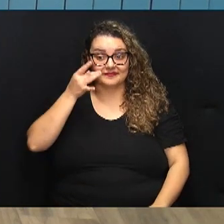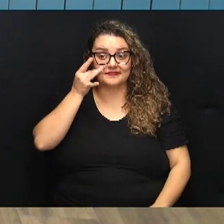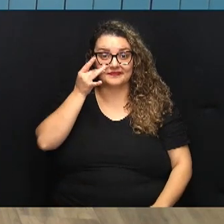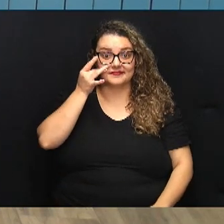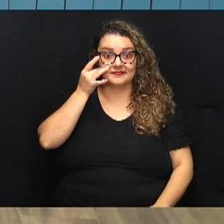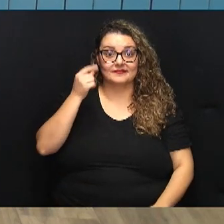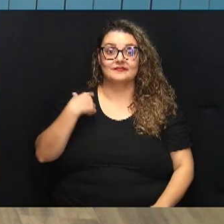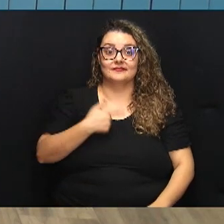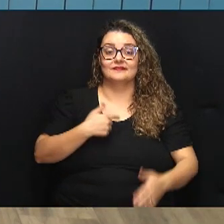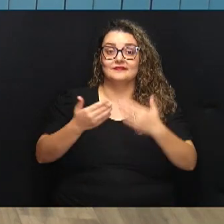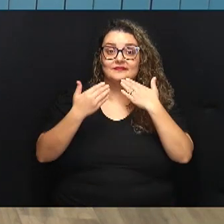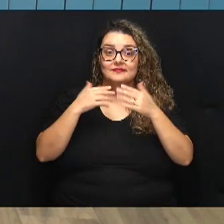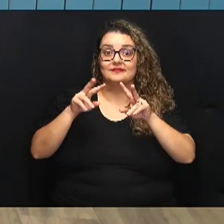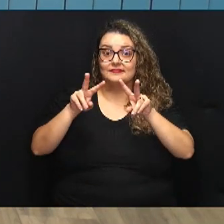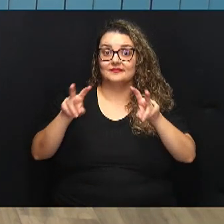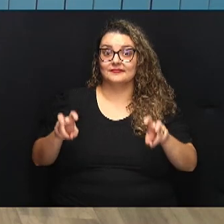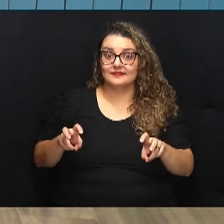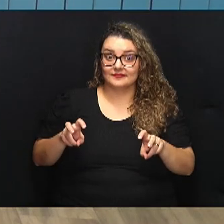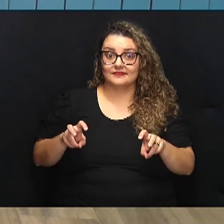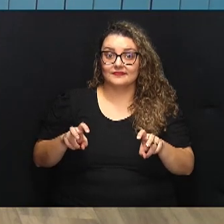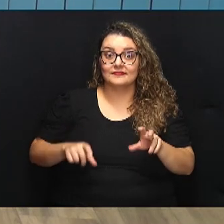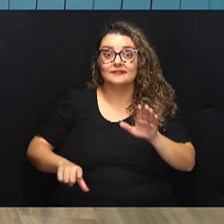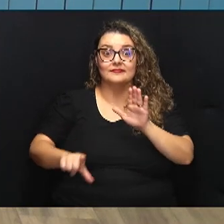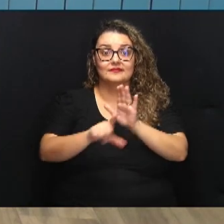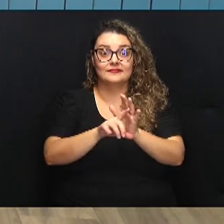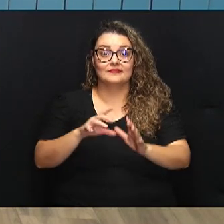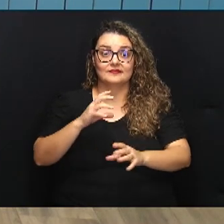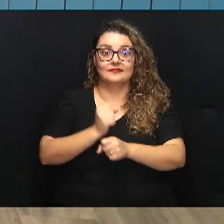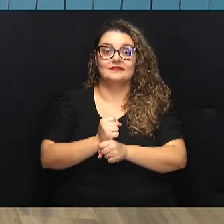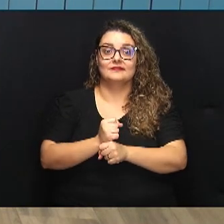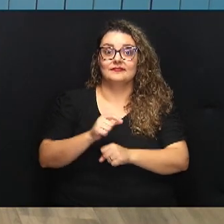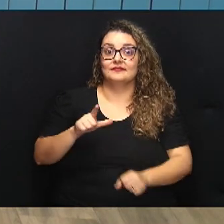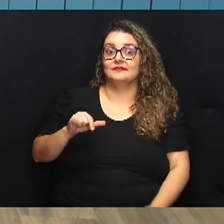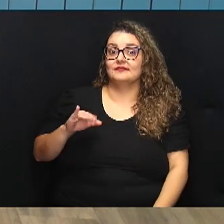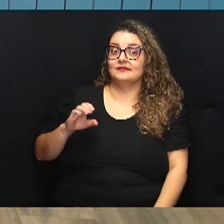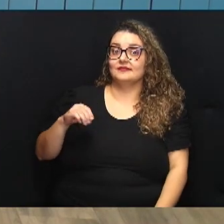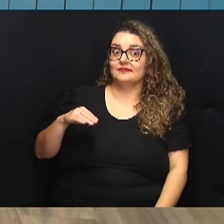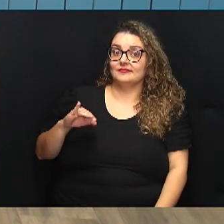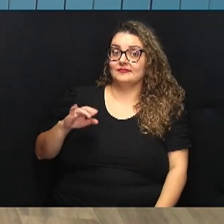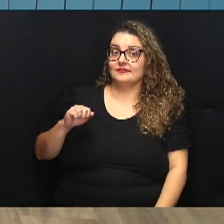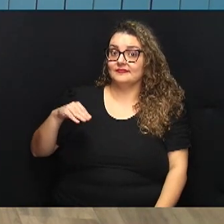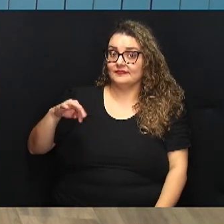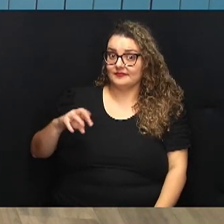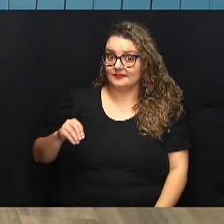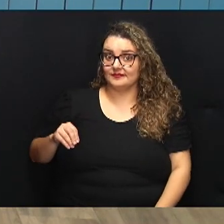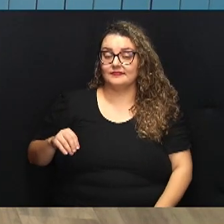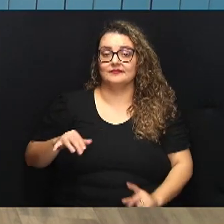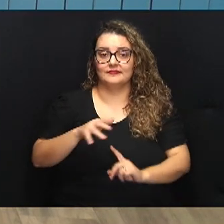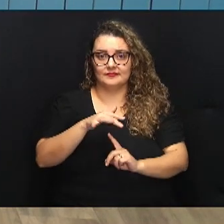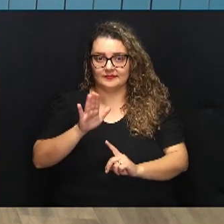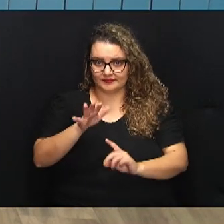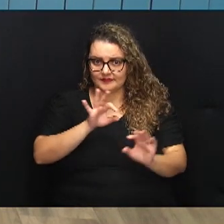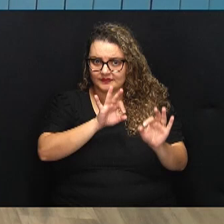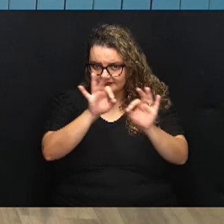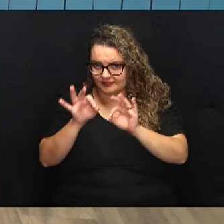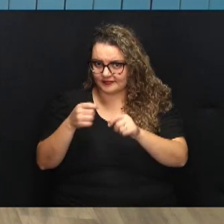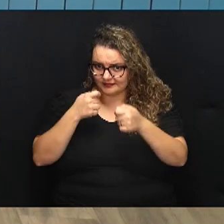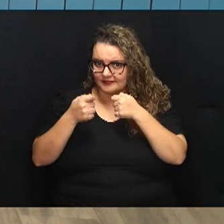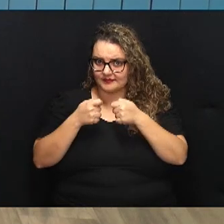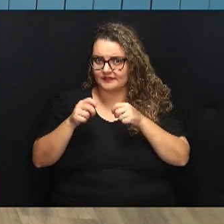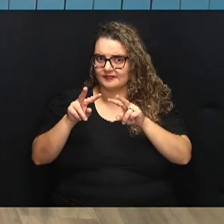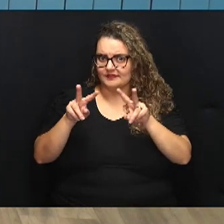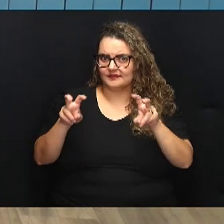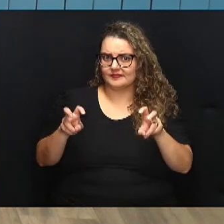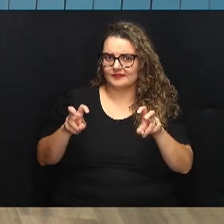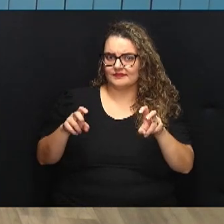Nós vamos falar sobre a Lei Geral do Licenciamento Ambiental. Já acompanhou reportagem sobre este